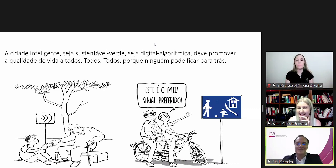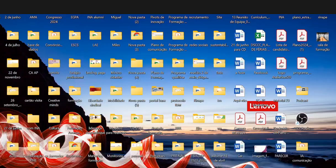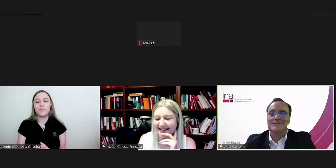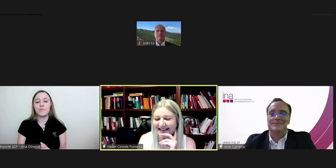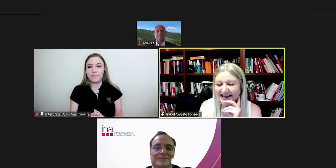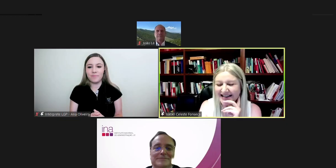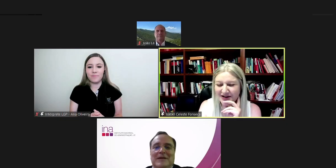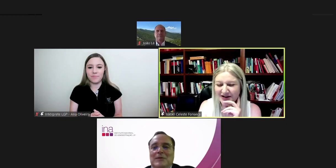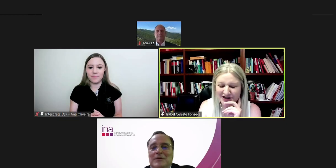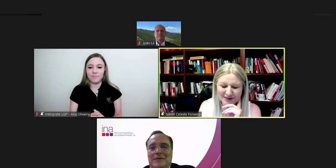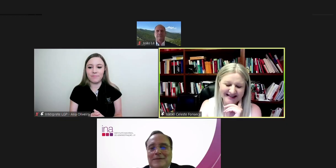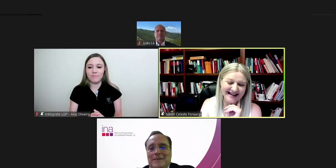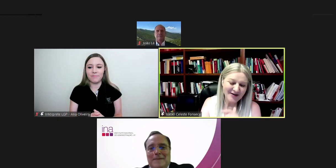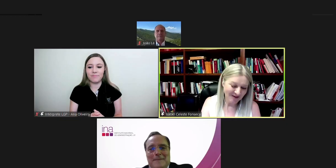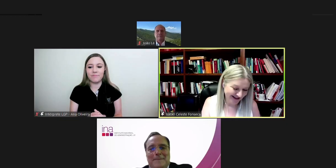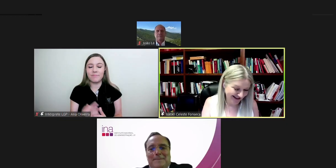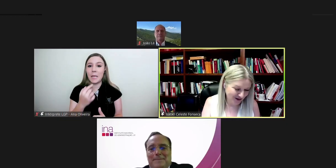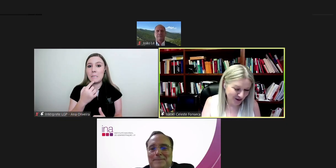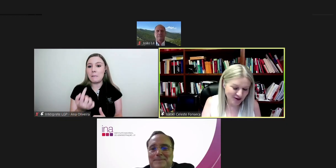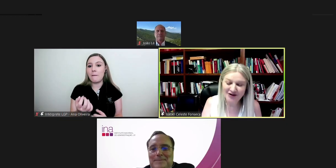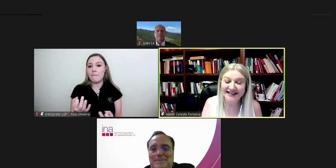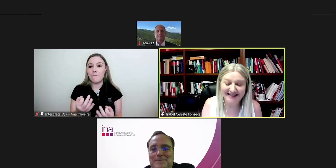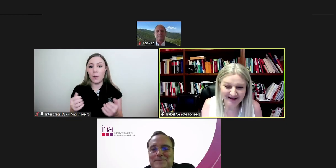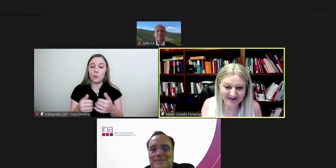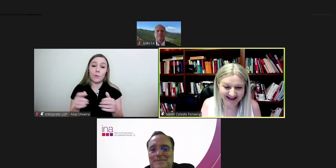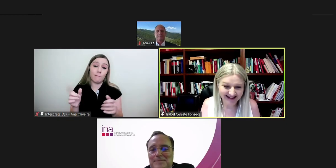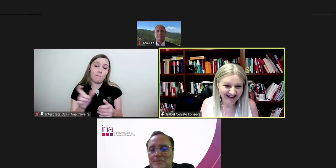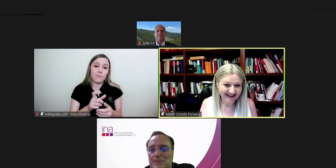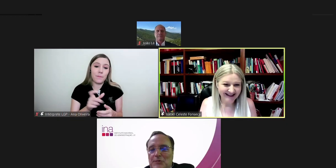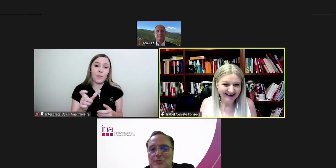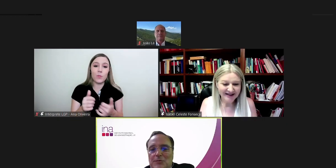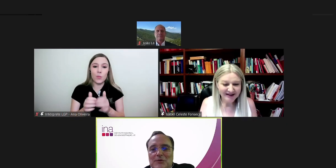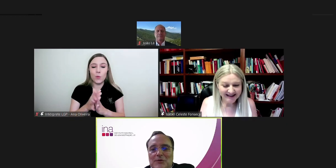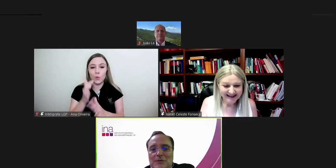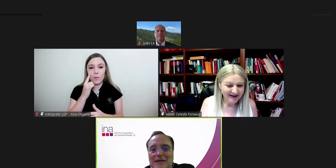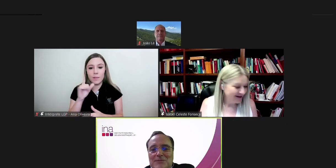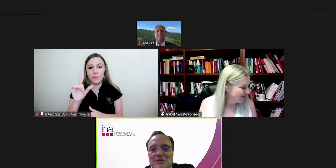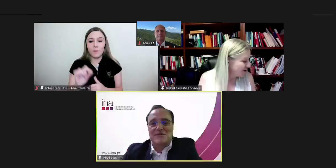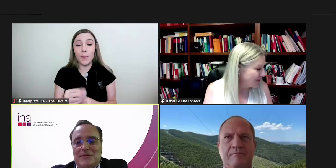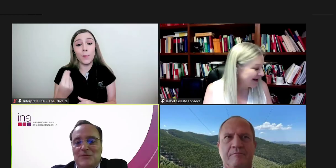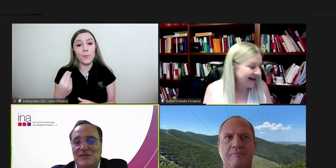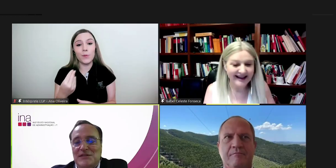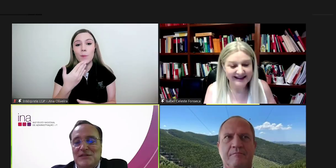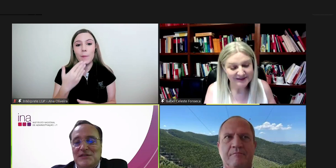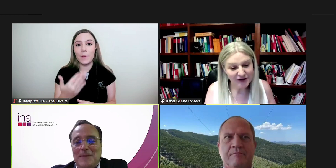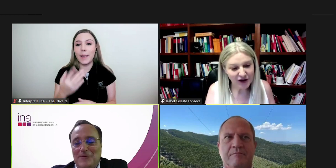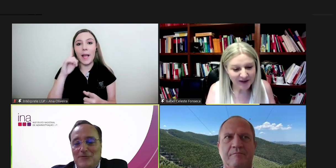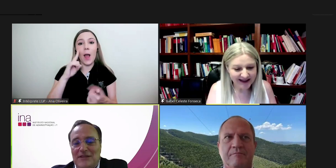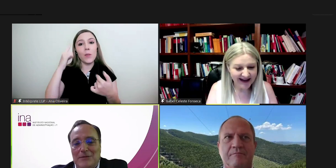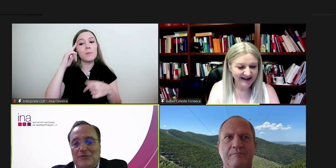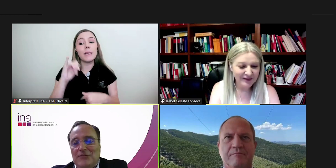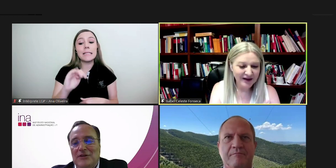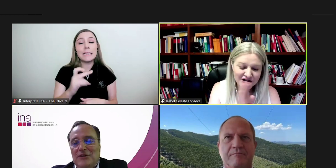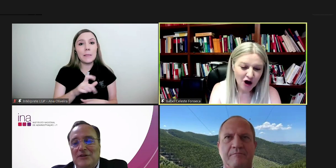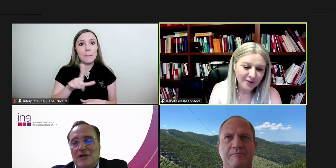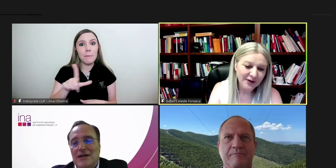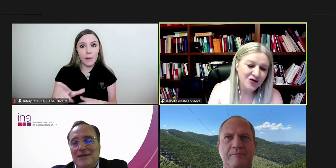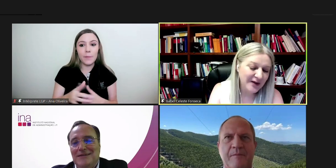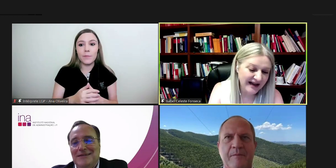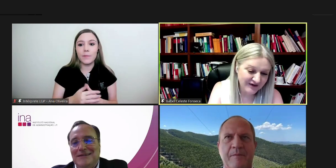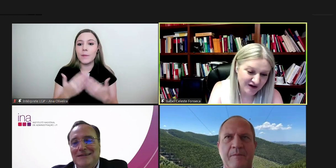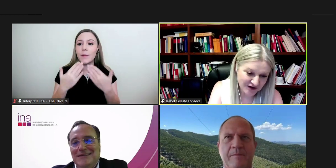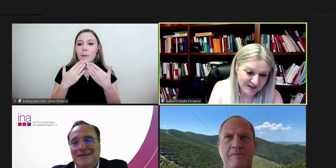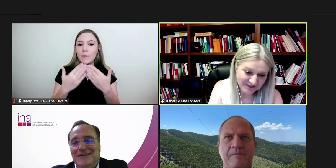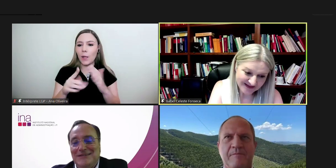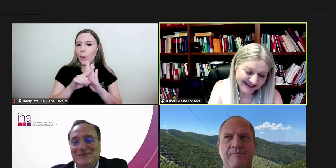usar uma expressão que todos conhecem também. Muito bem, muito obrigado, professor Isabel Fonseca. Muito obrigada. Apenas Voltamos tópicos